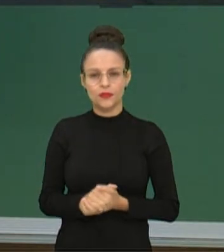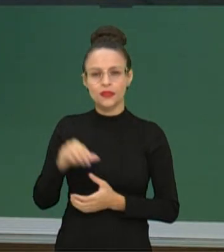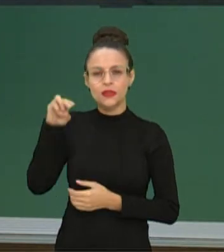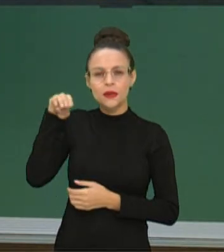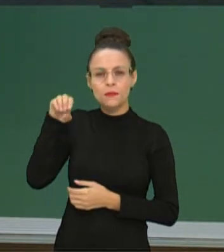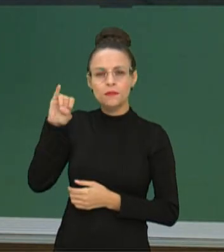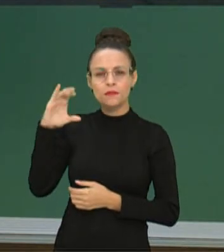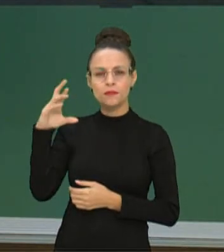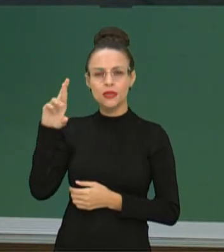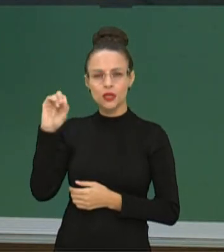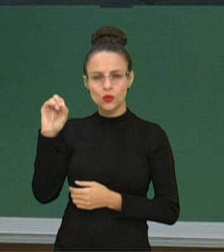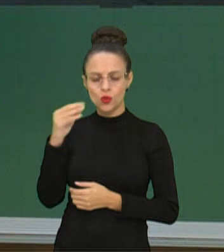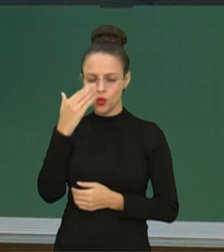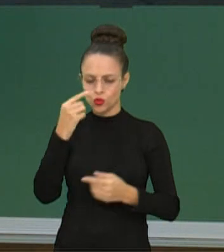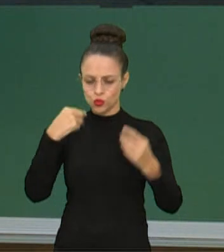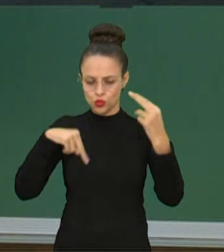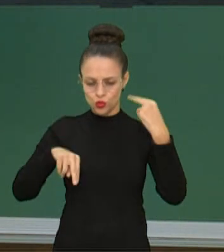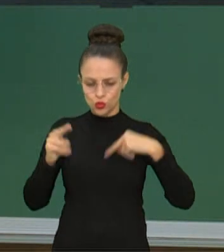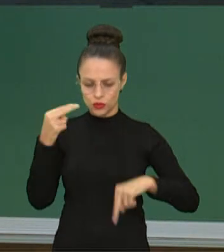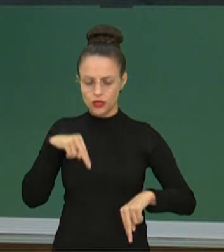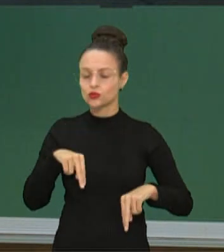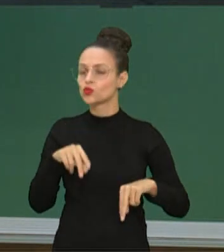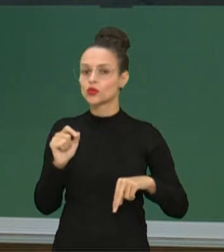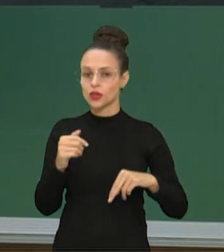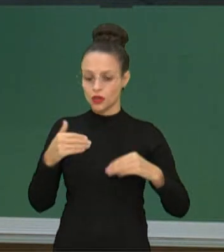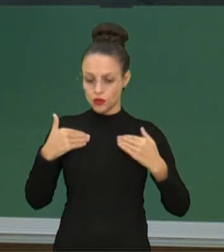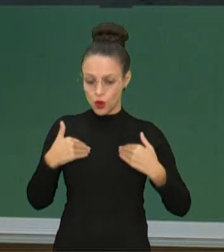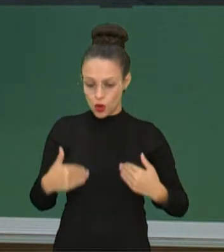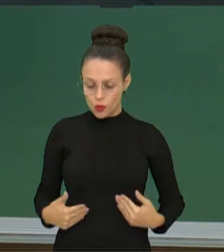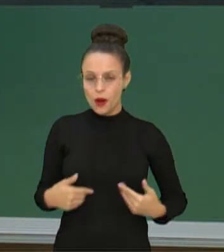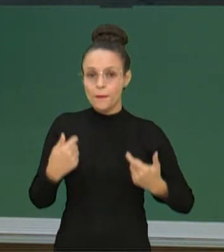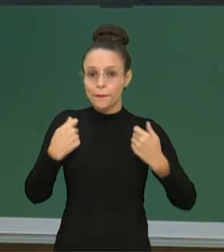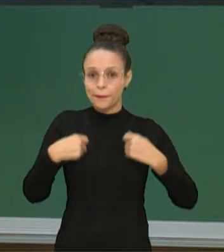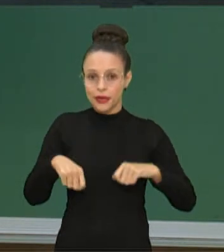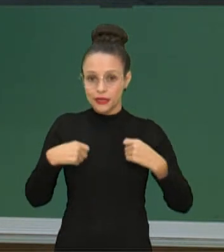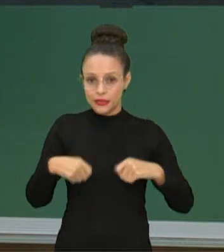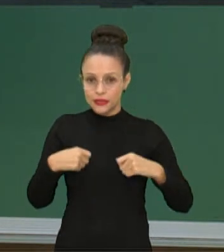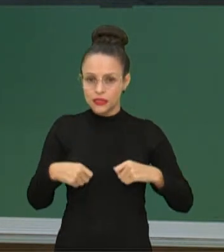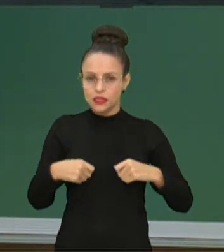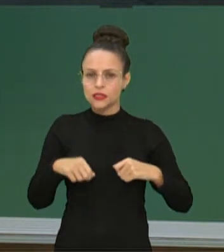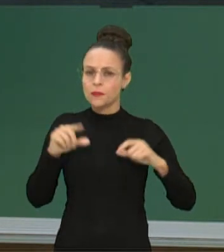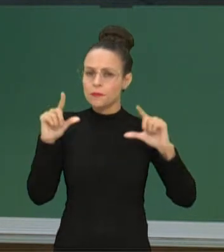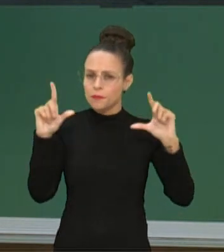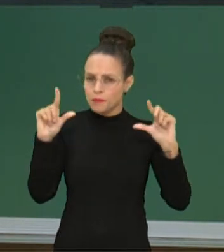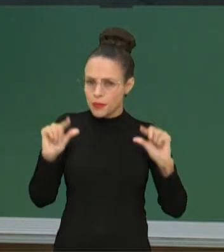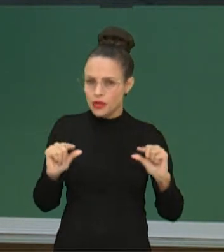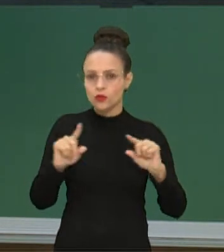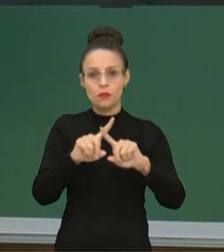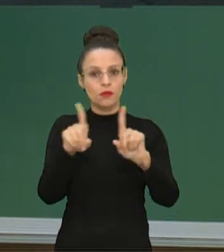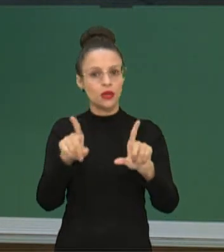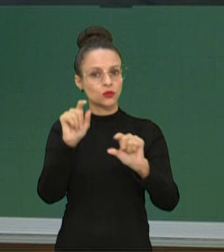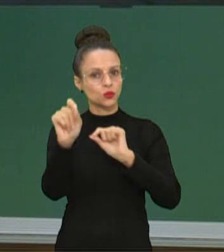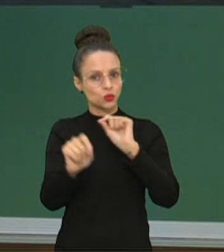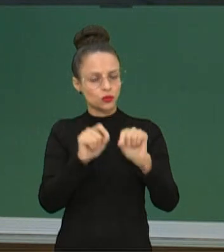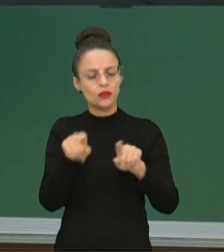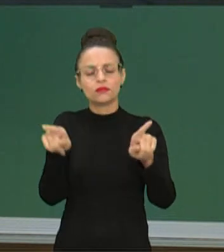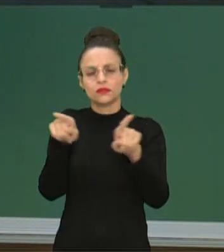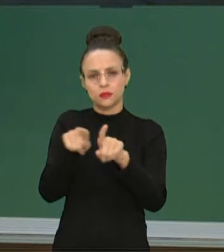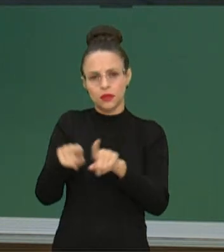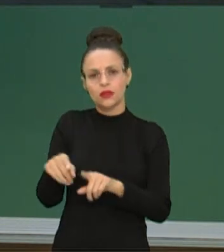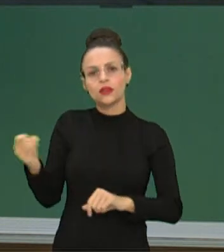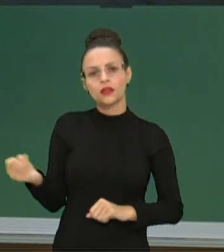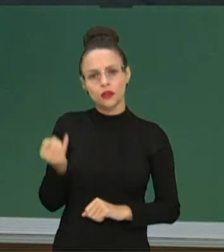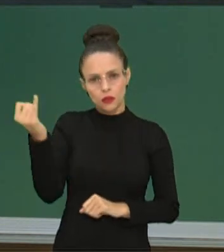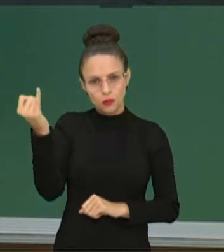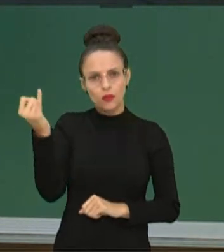Micronutrientes são os nutrientes que o nosso organismo precisa em quantidades menores, porém, eles também são